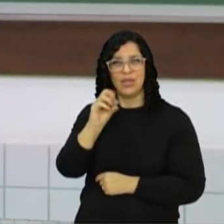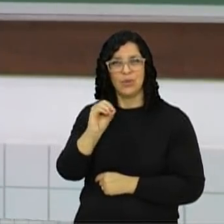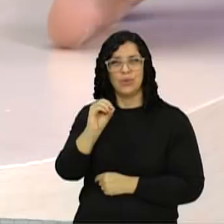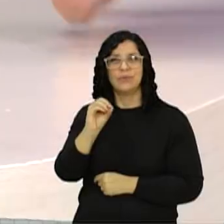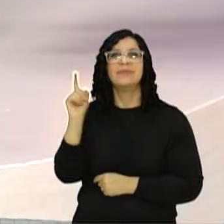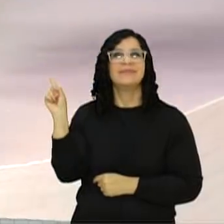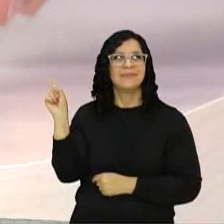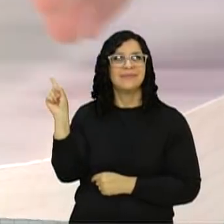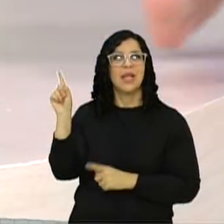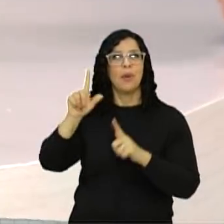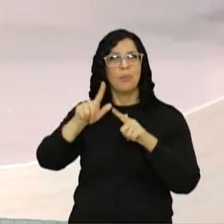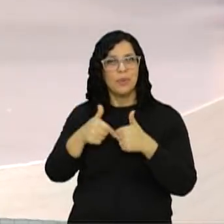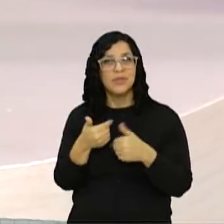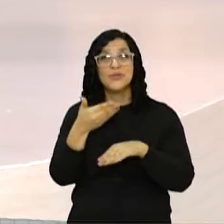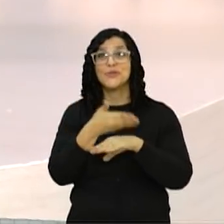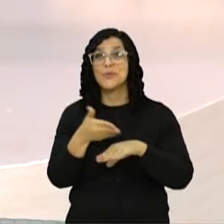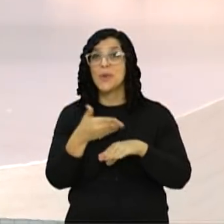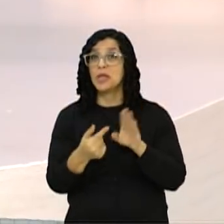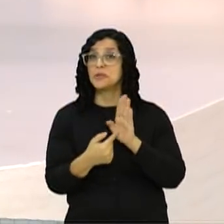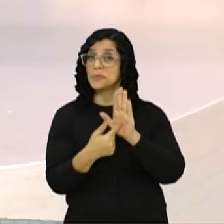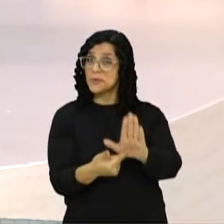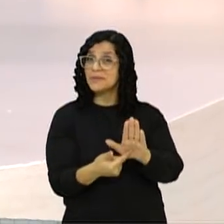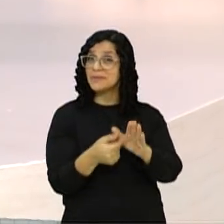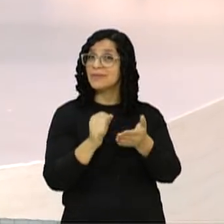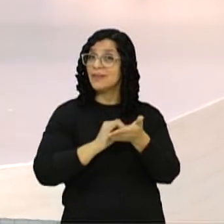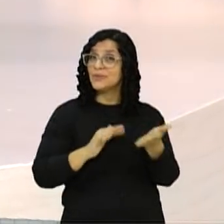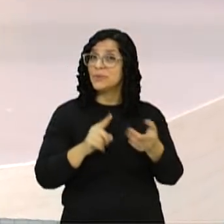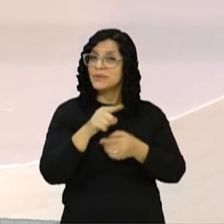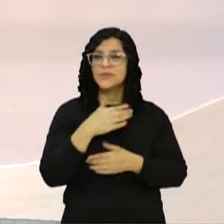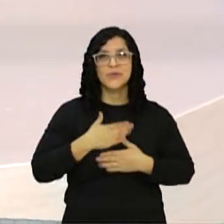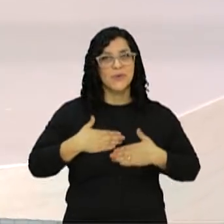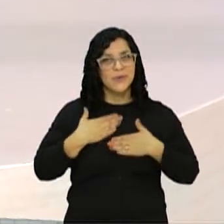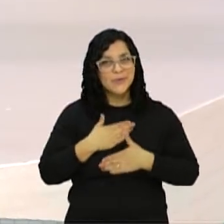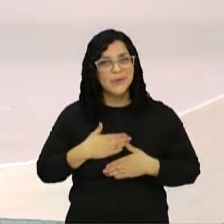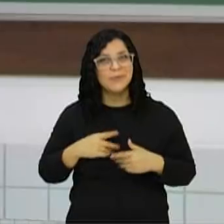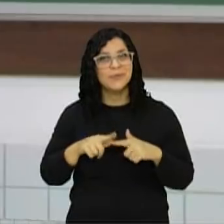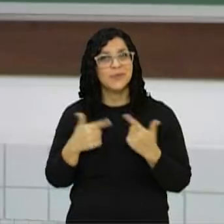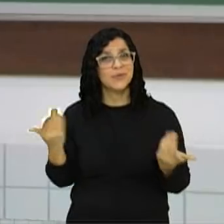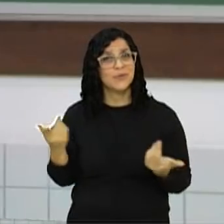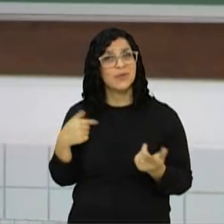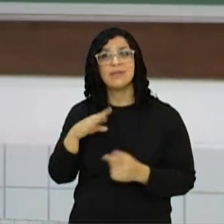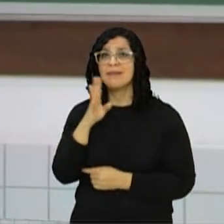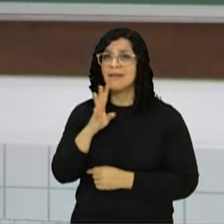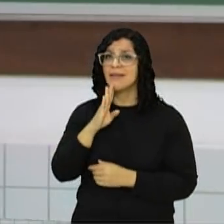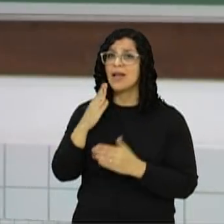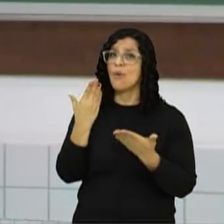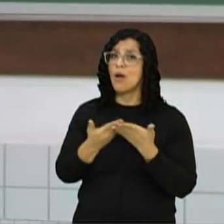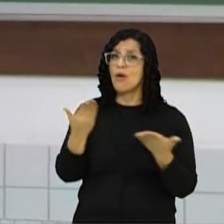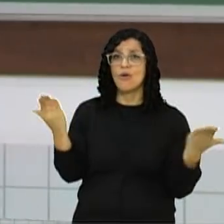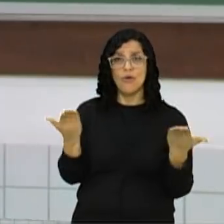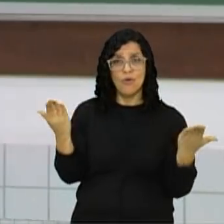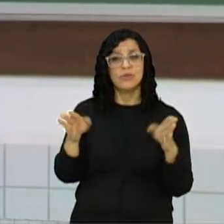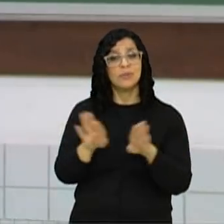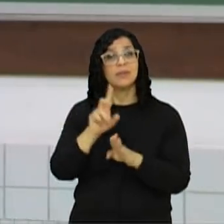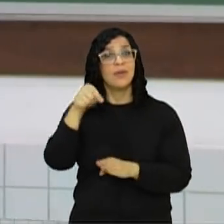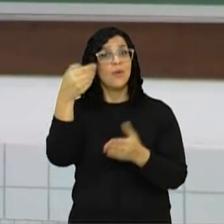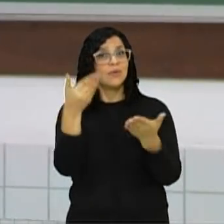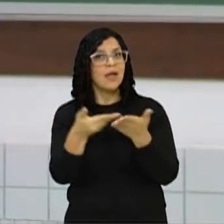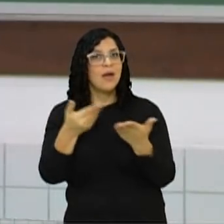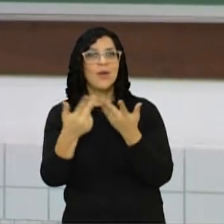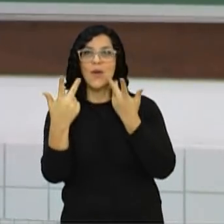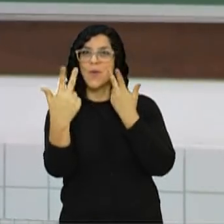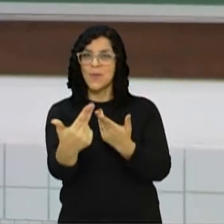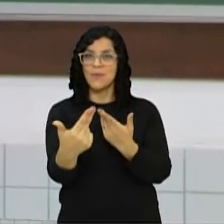a resposta prática do nosso exercício. Gostou? E isso que é legal da nossa aula de hoje e da próxima.